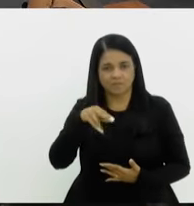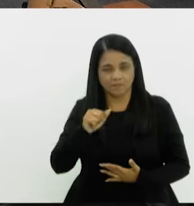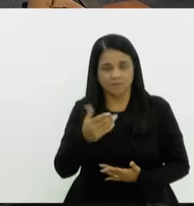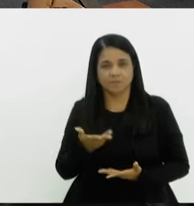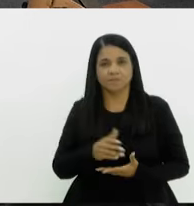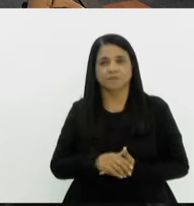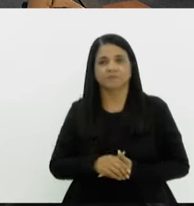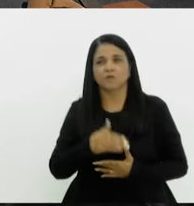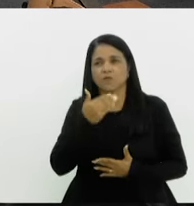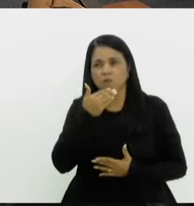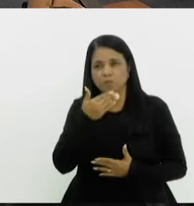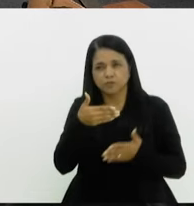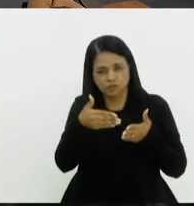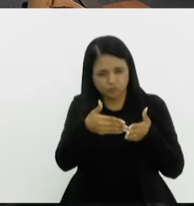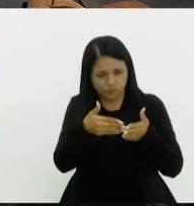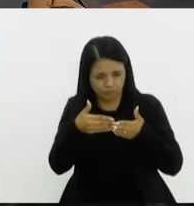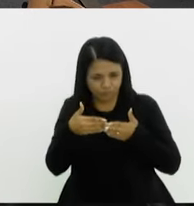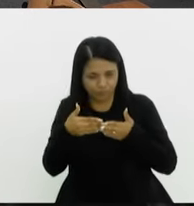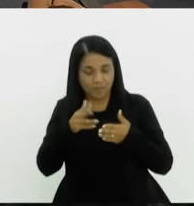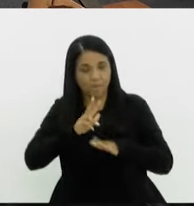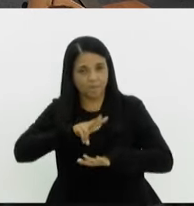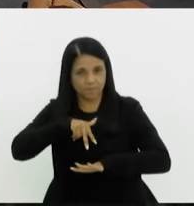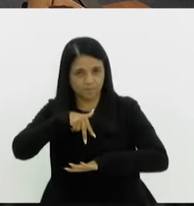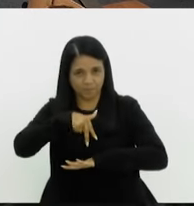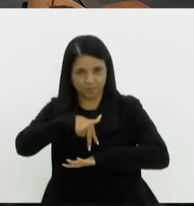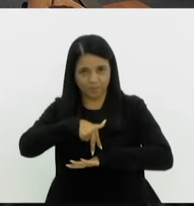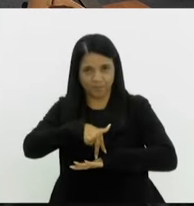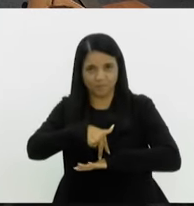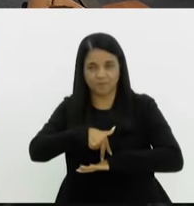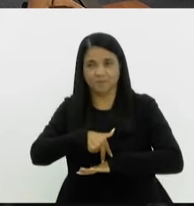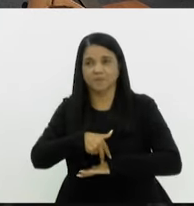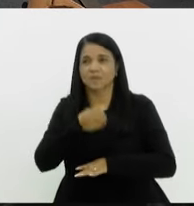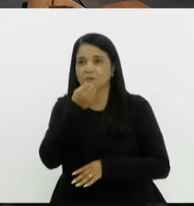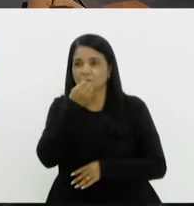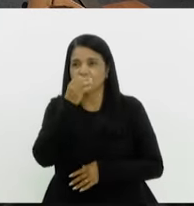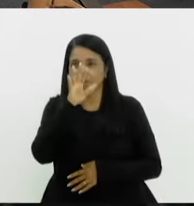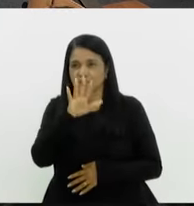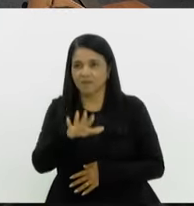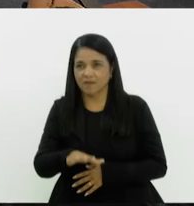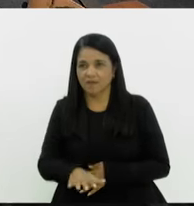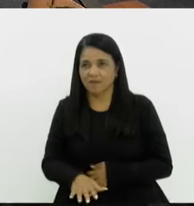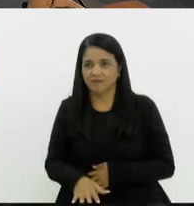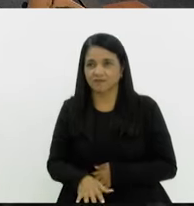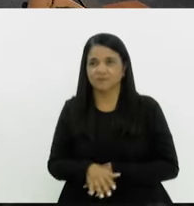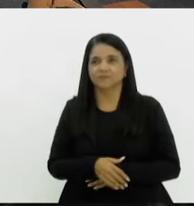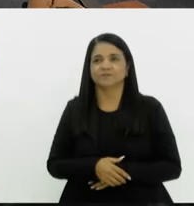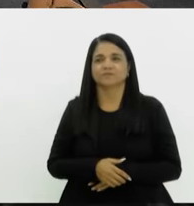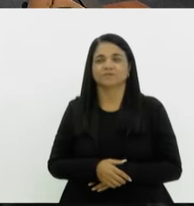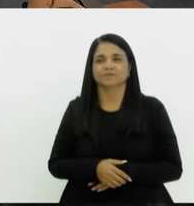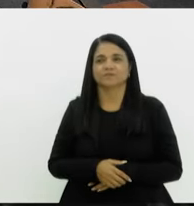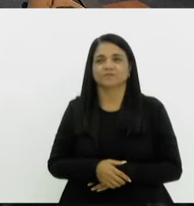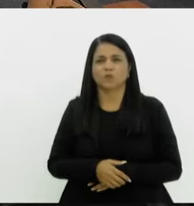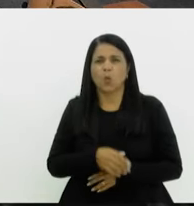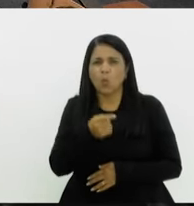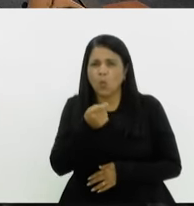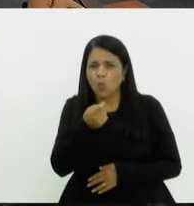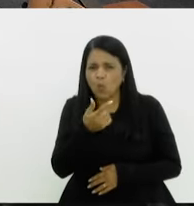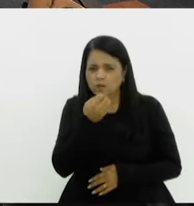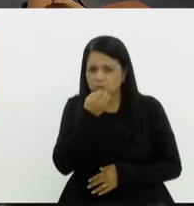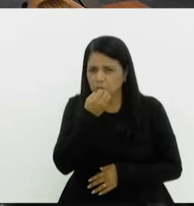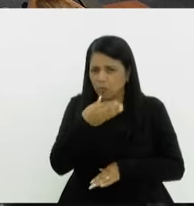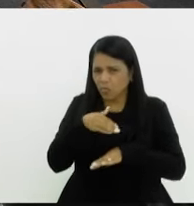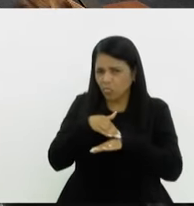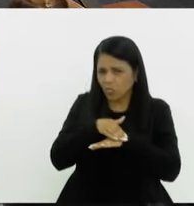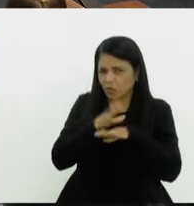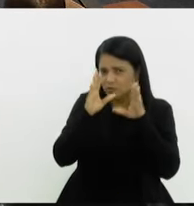vou vou pedir licença então para falar de pé aqui então boa tarde ou quase boa noite já né